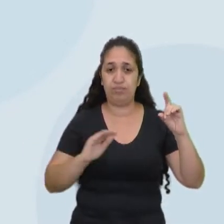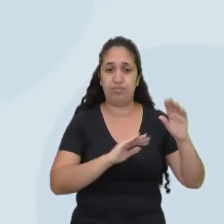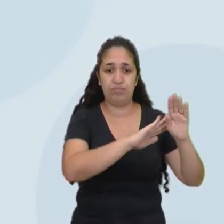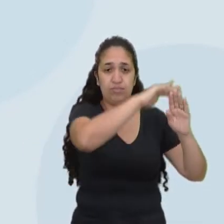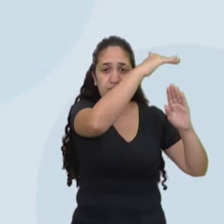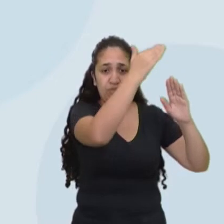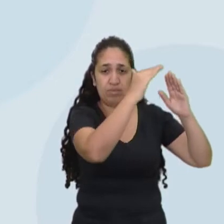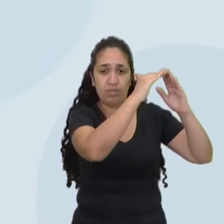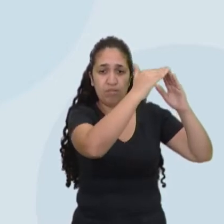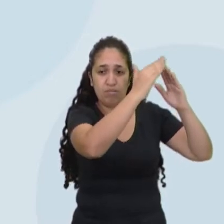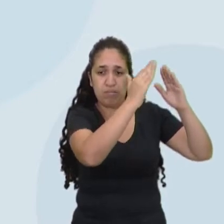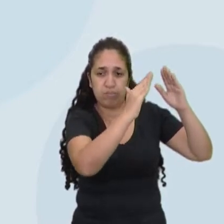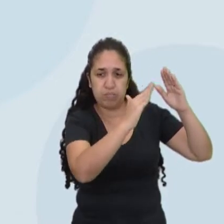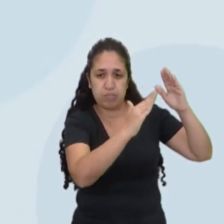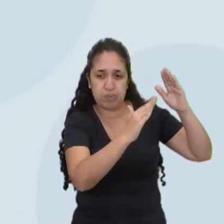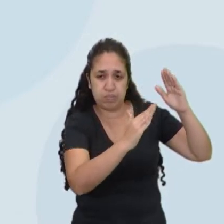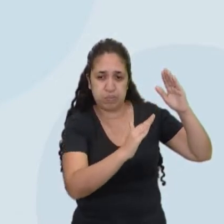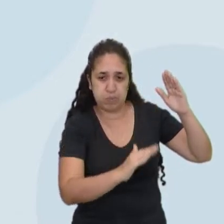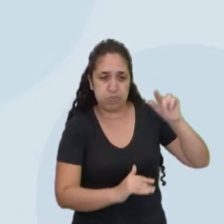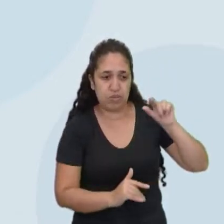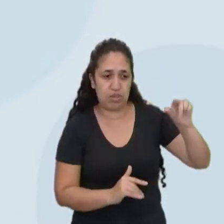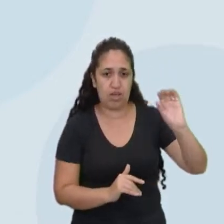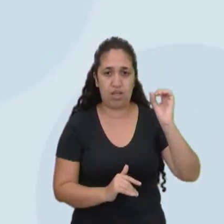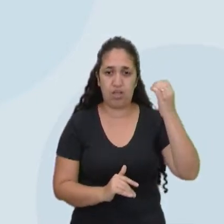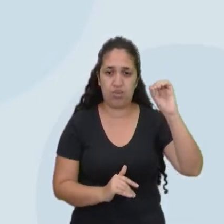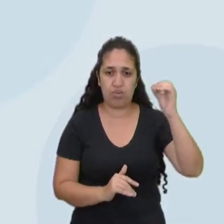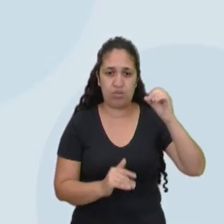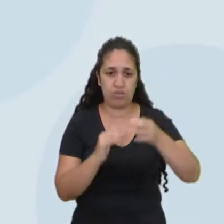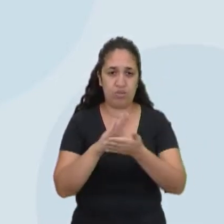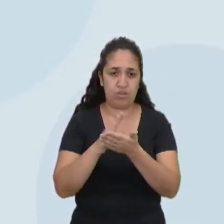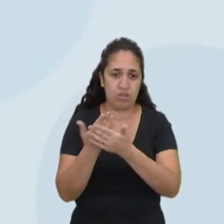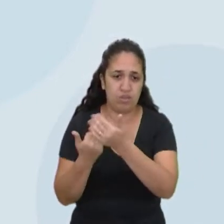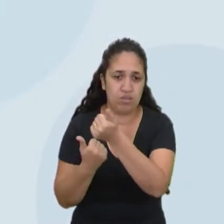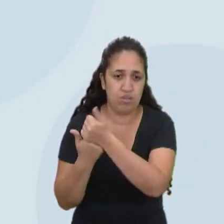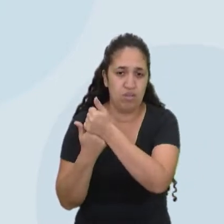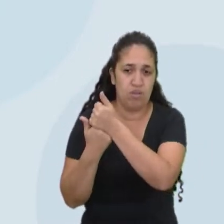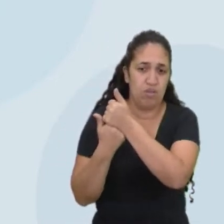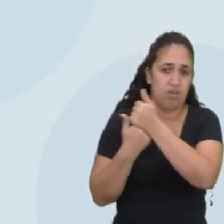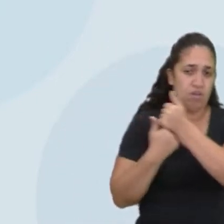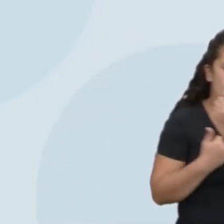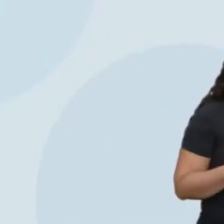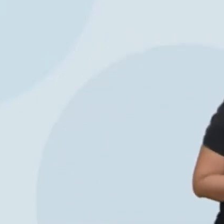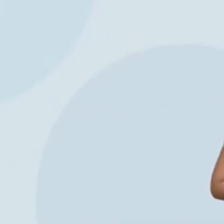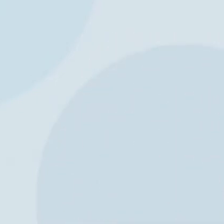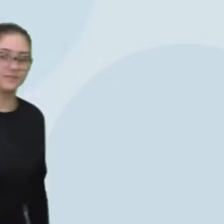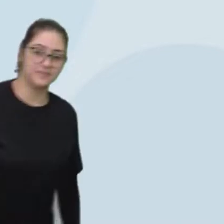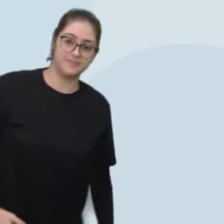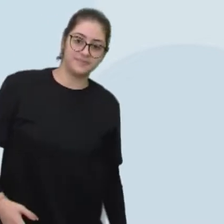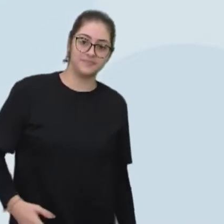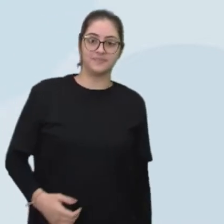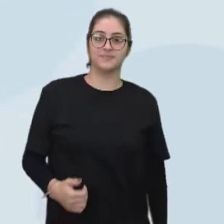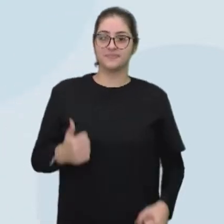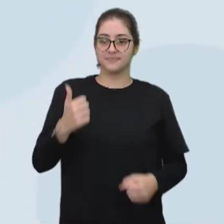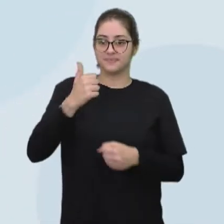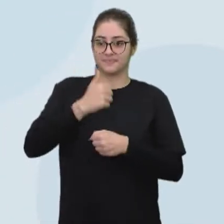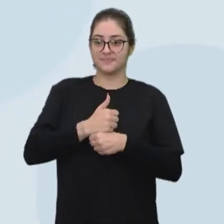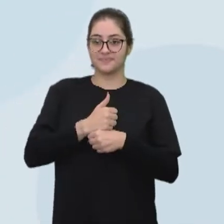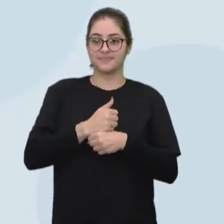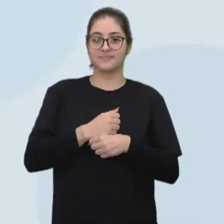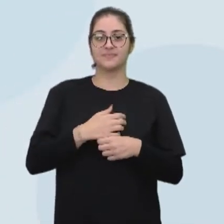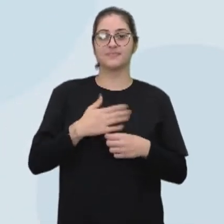escorregamento, né, num morro em Osasco em 2006. E na imagem E nós temos uma erosão costeira